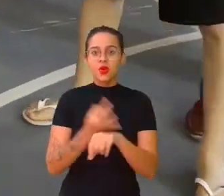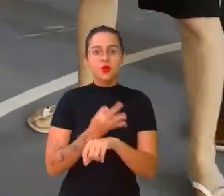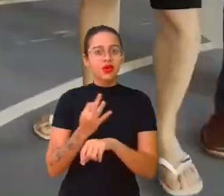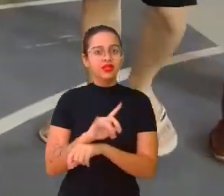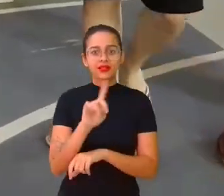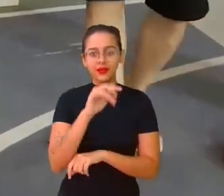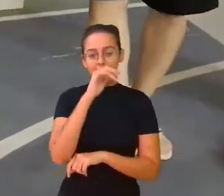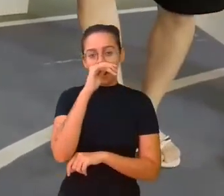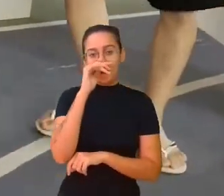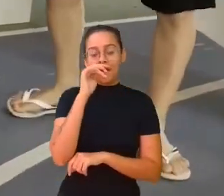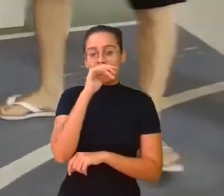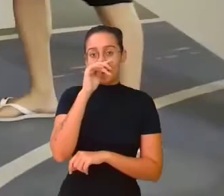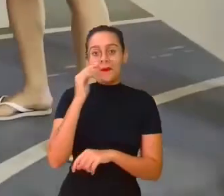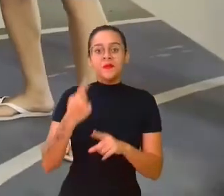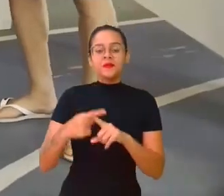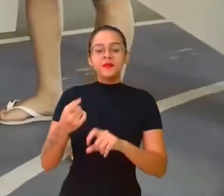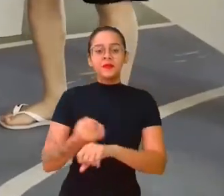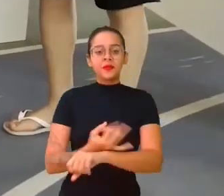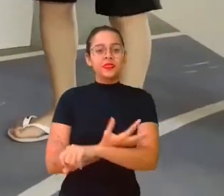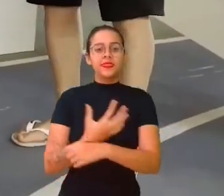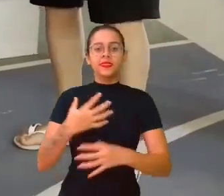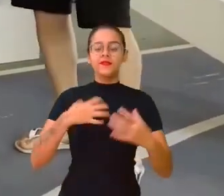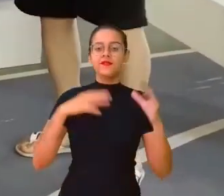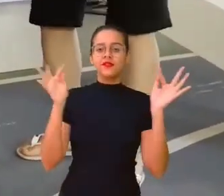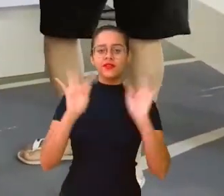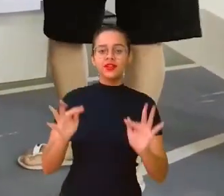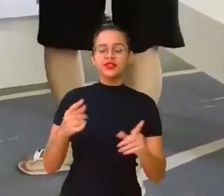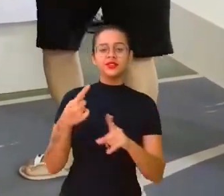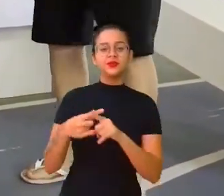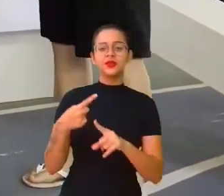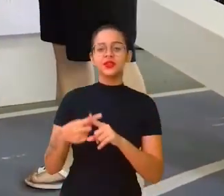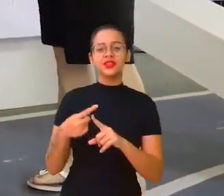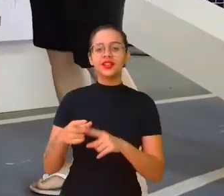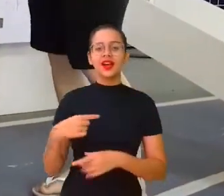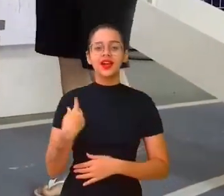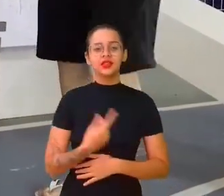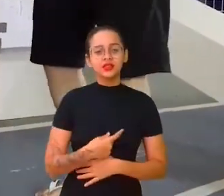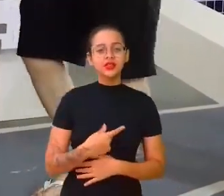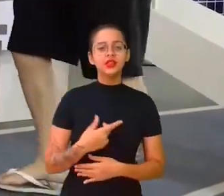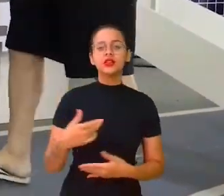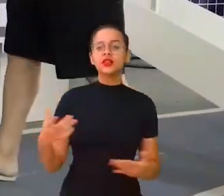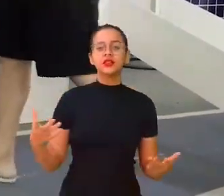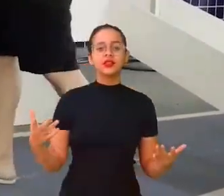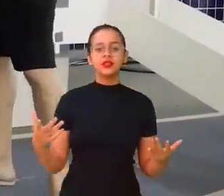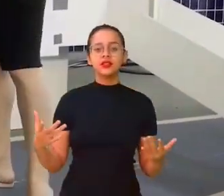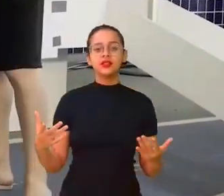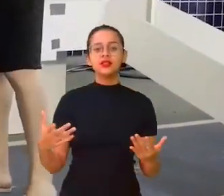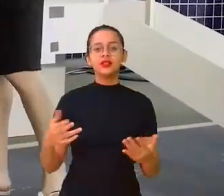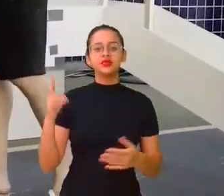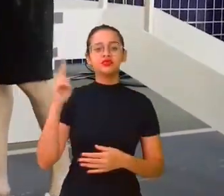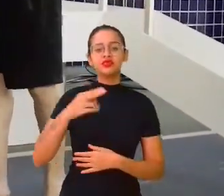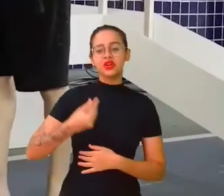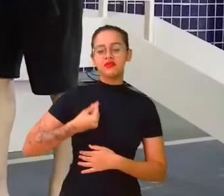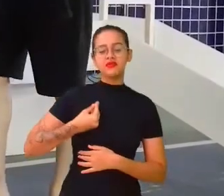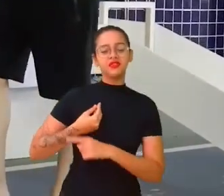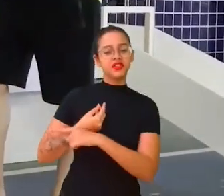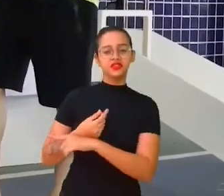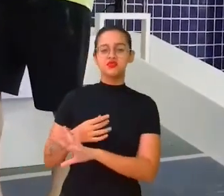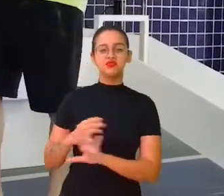foi uma emoção muito feliz, porque a gente... Eu nunca tinha vivido isso,